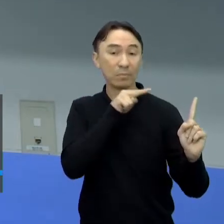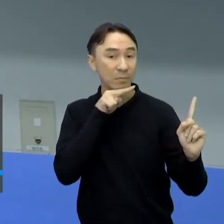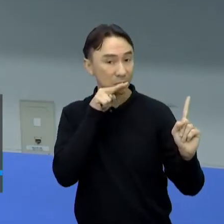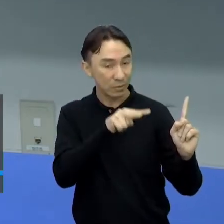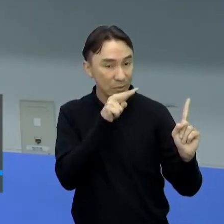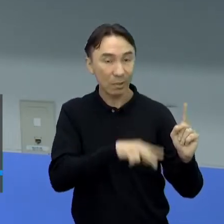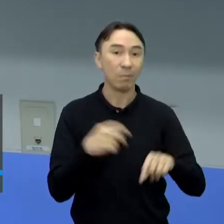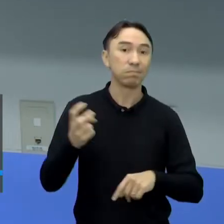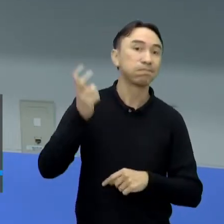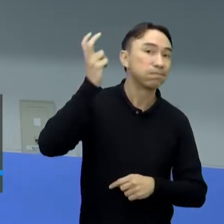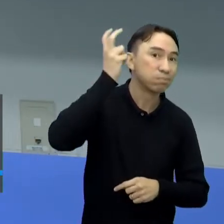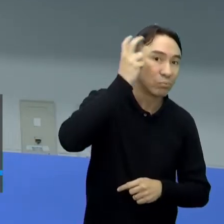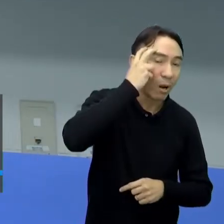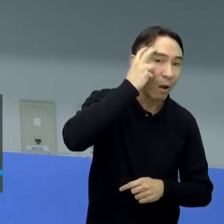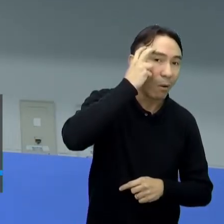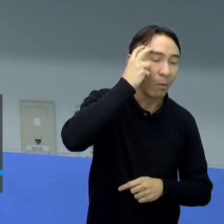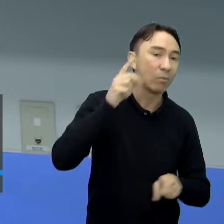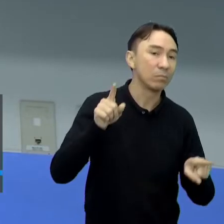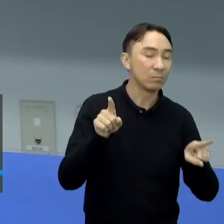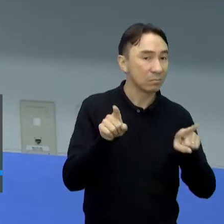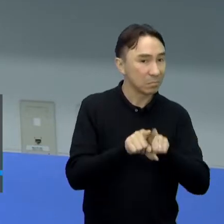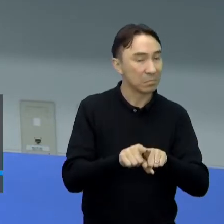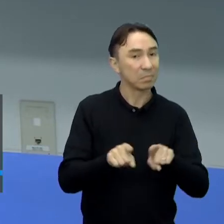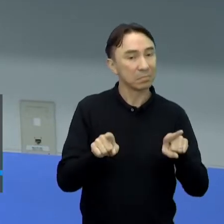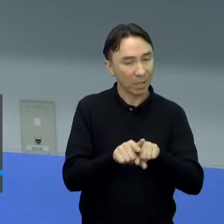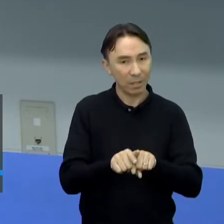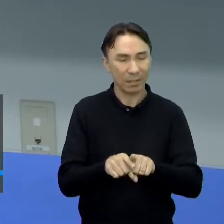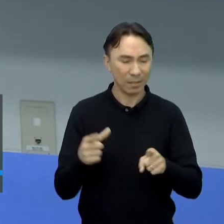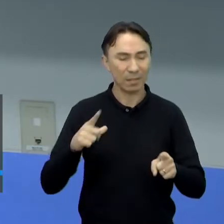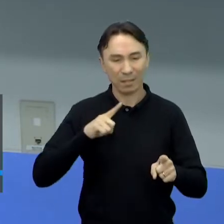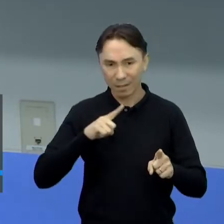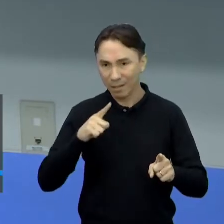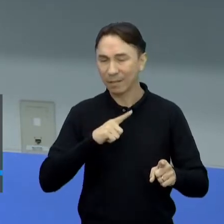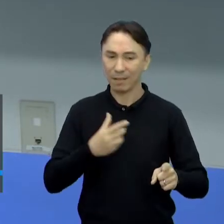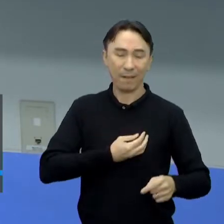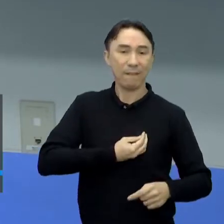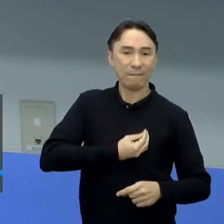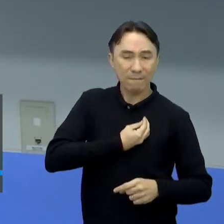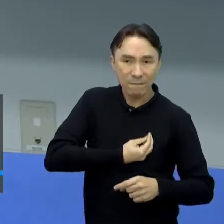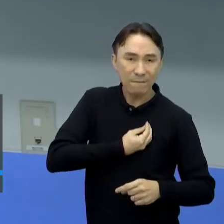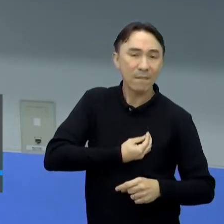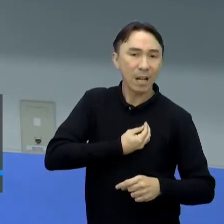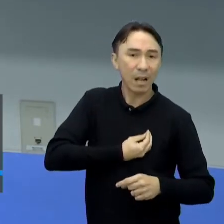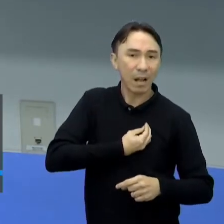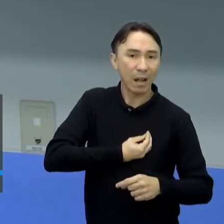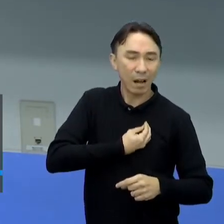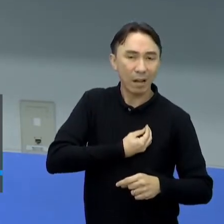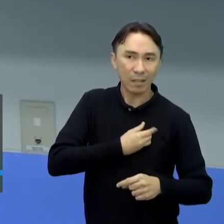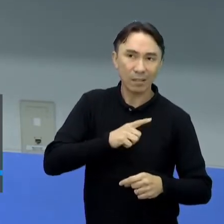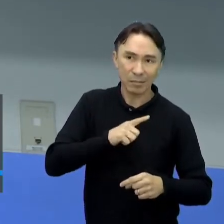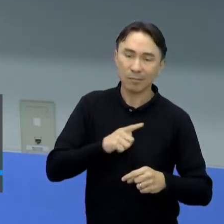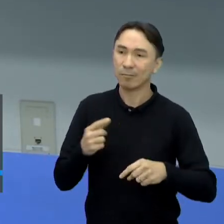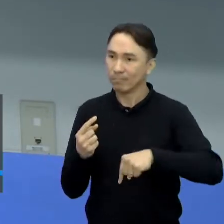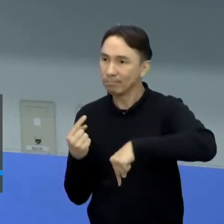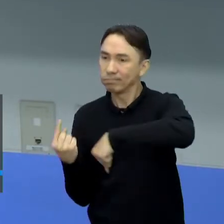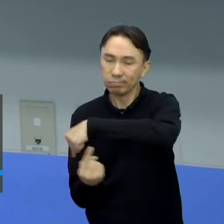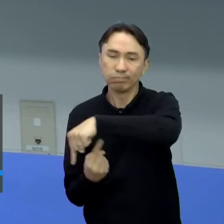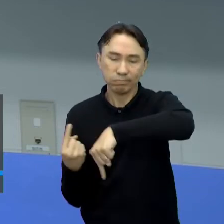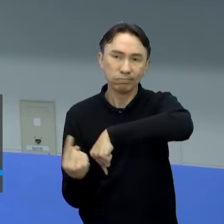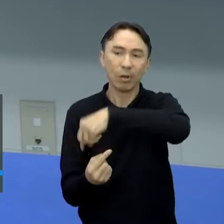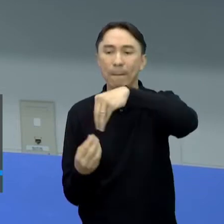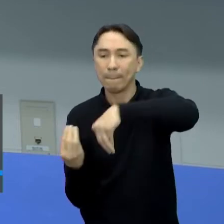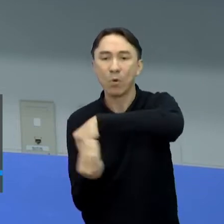biorgânica, numa relação aonde se constitui aí uma interação.